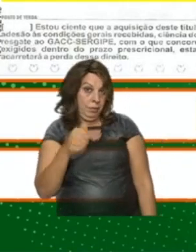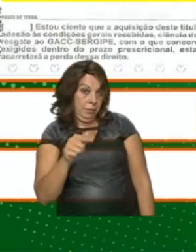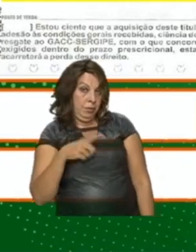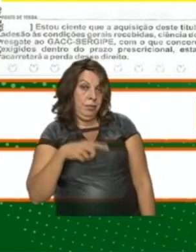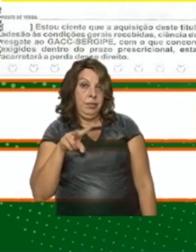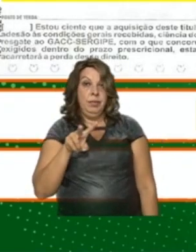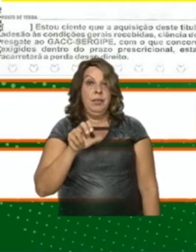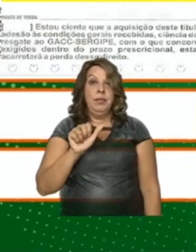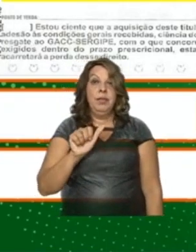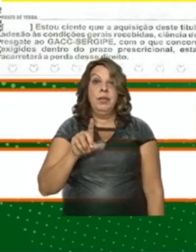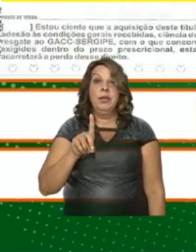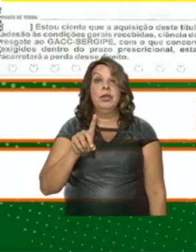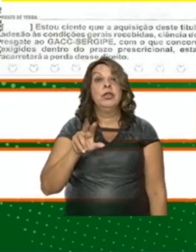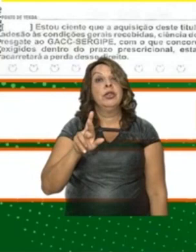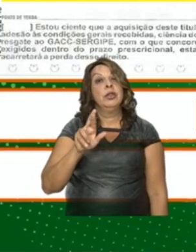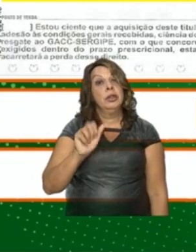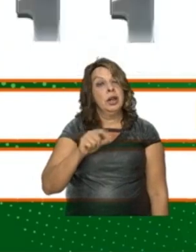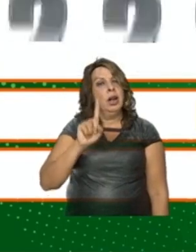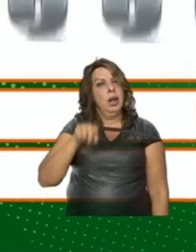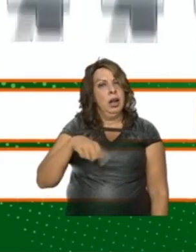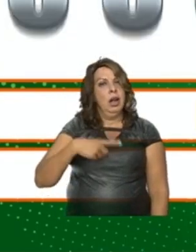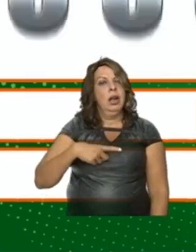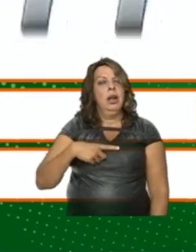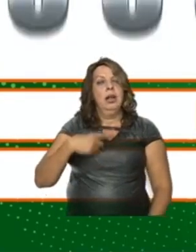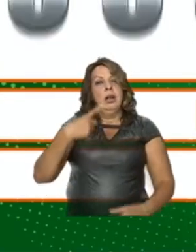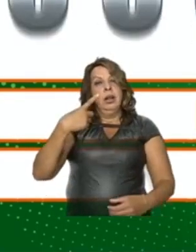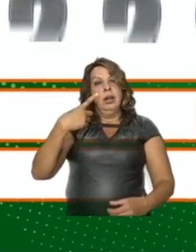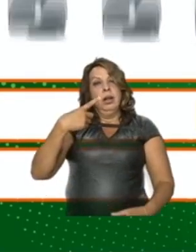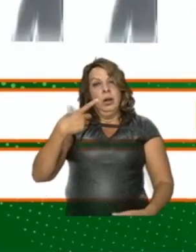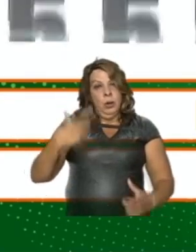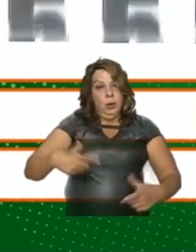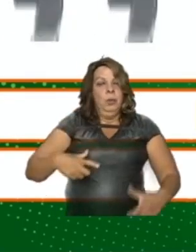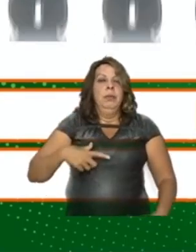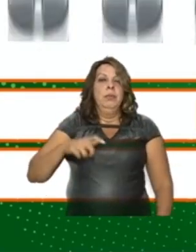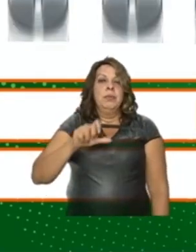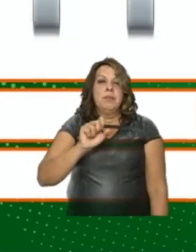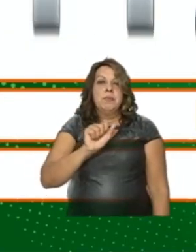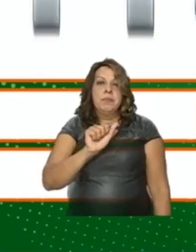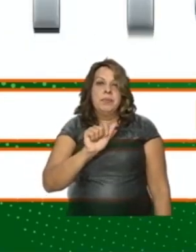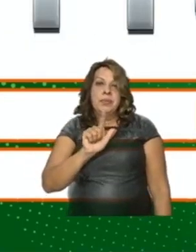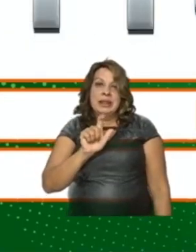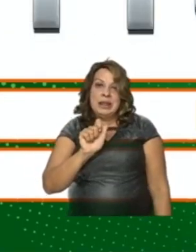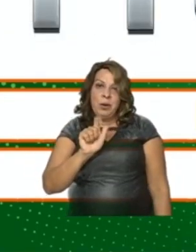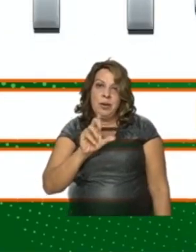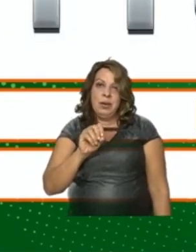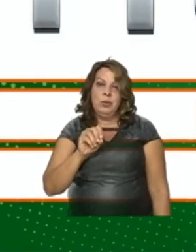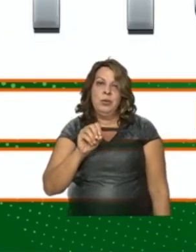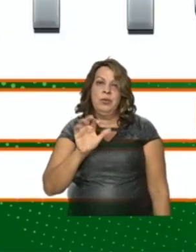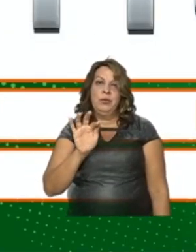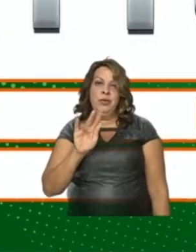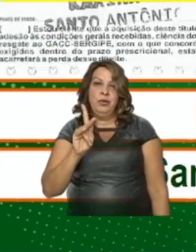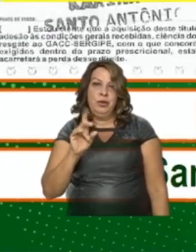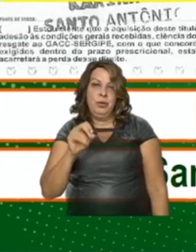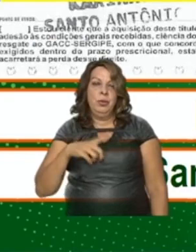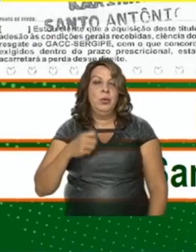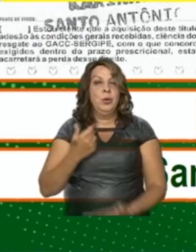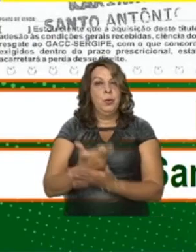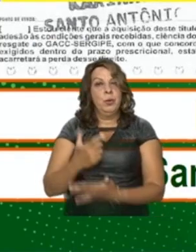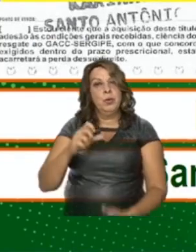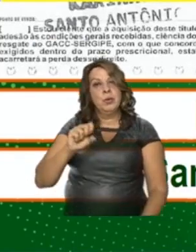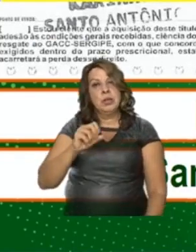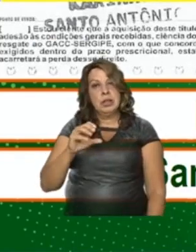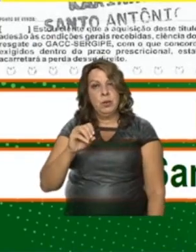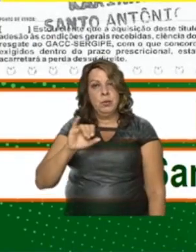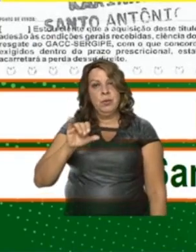068727, Valdira dos Santos, é do Salgado Filho, de Aracaju, adquiriu aí na regional São José, R$500,